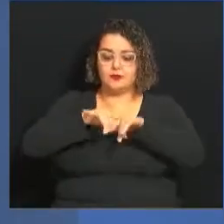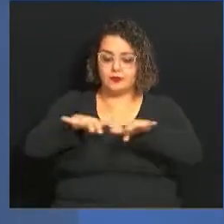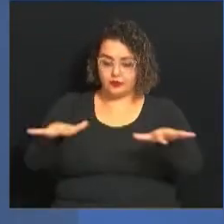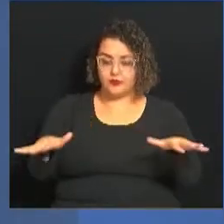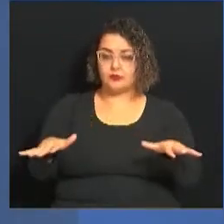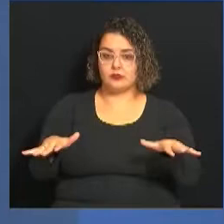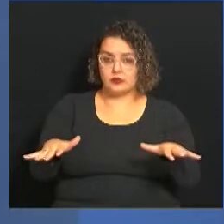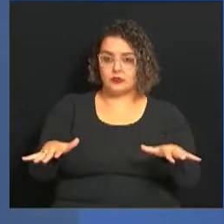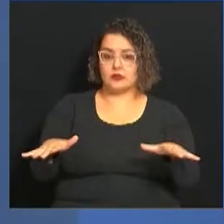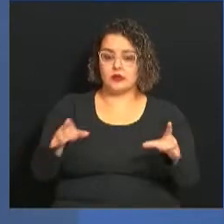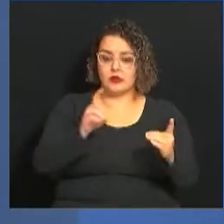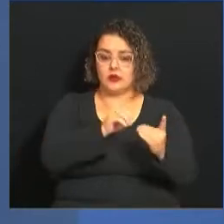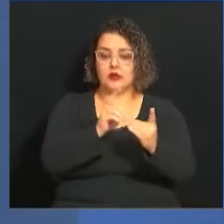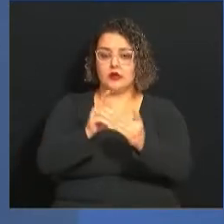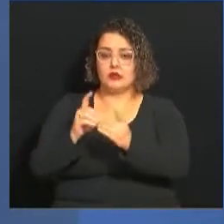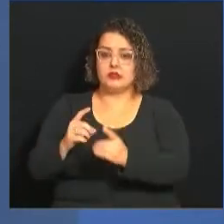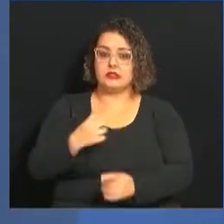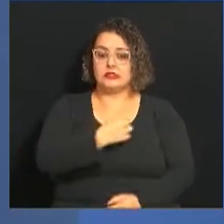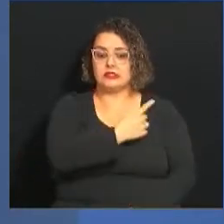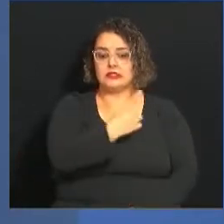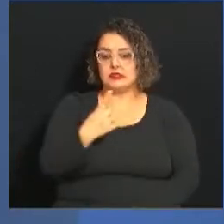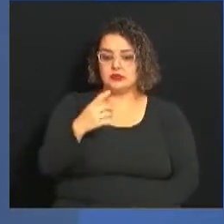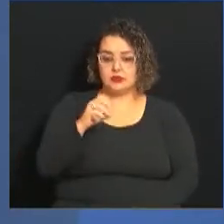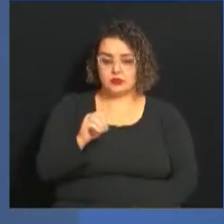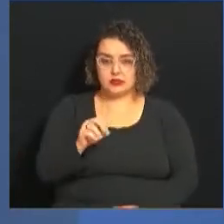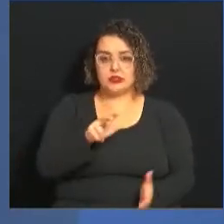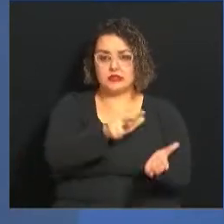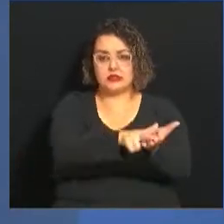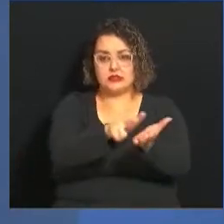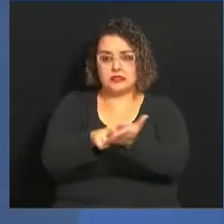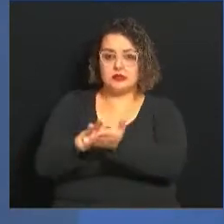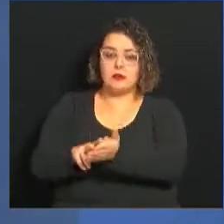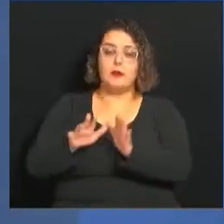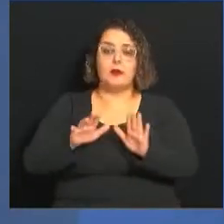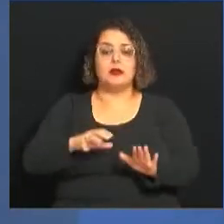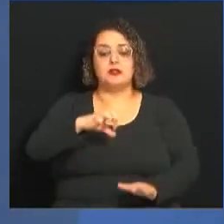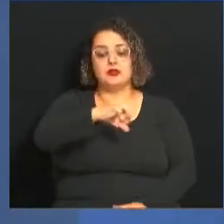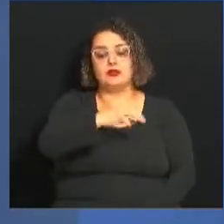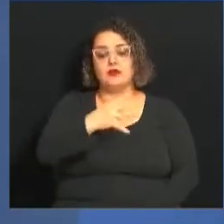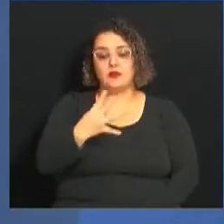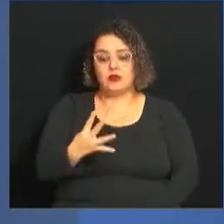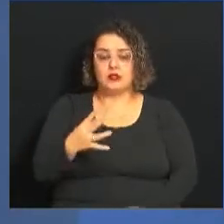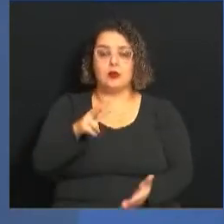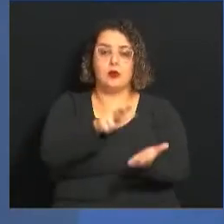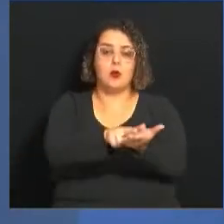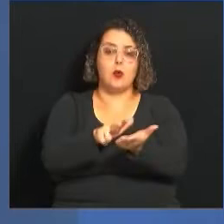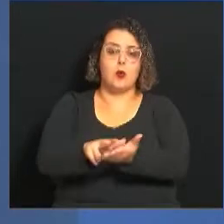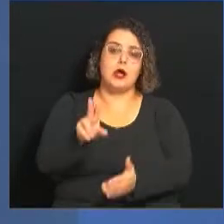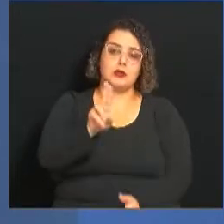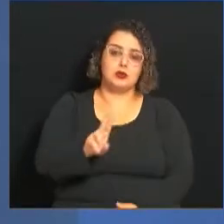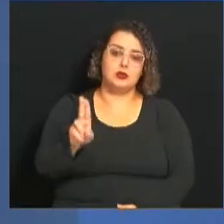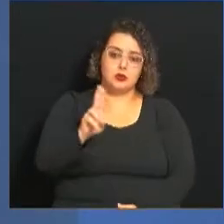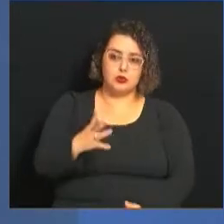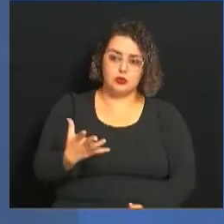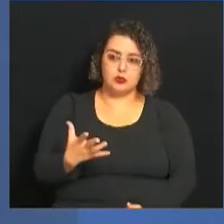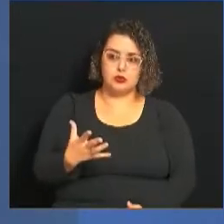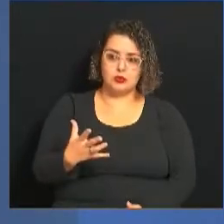com 110 leitos, mas 94 estavam ocupados. Dessas 94